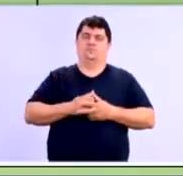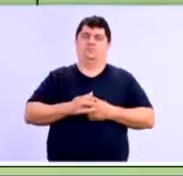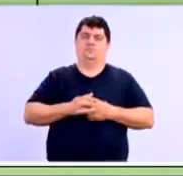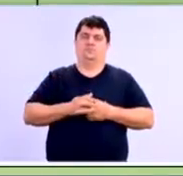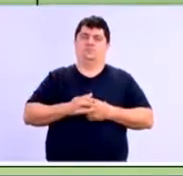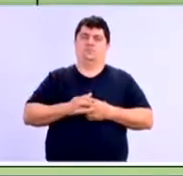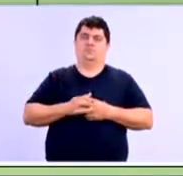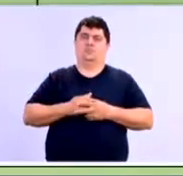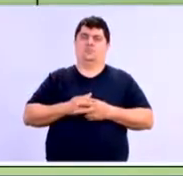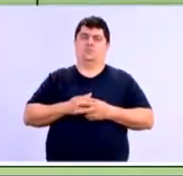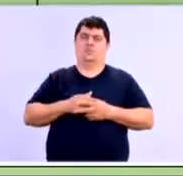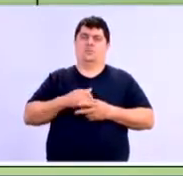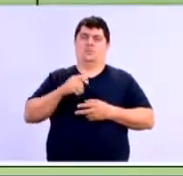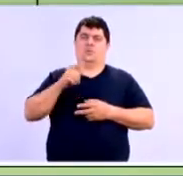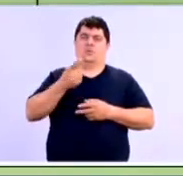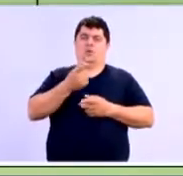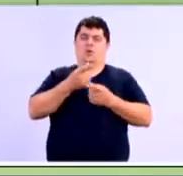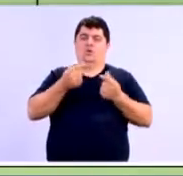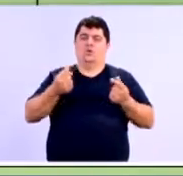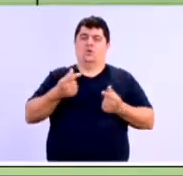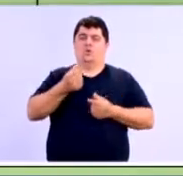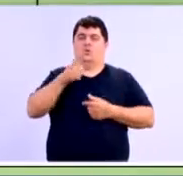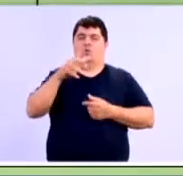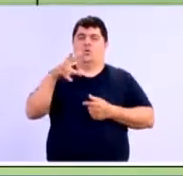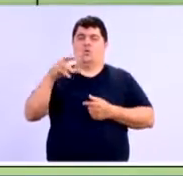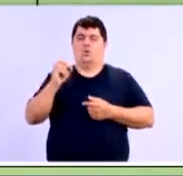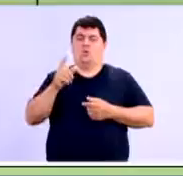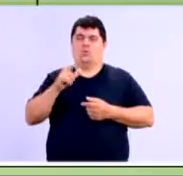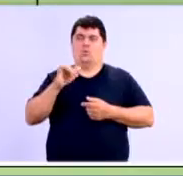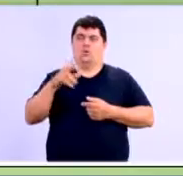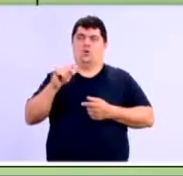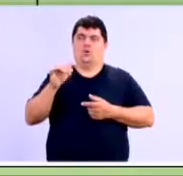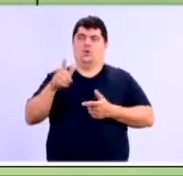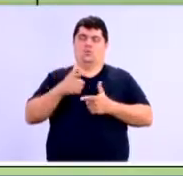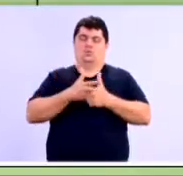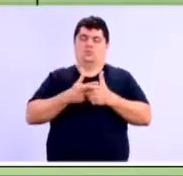lucro líquido, né, professora? Dividido